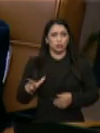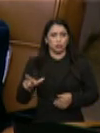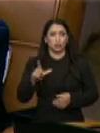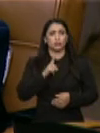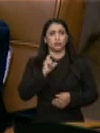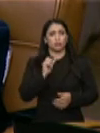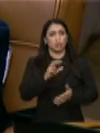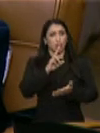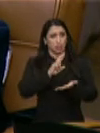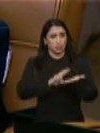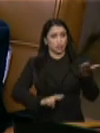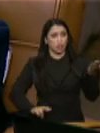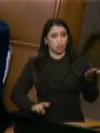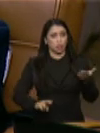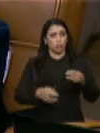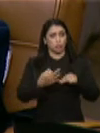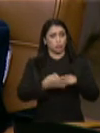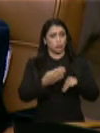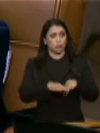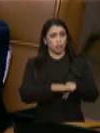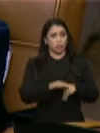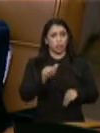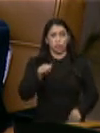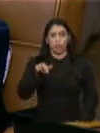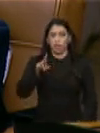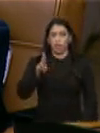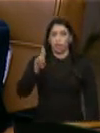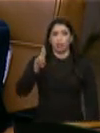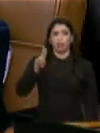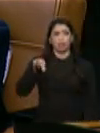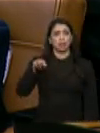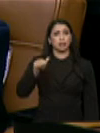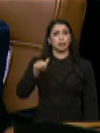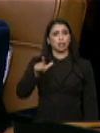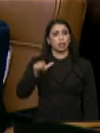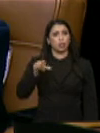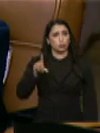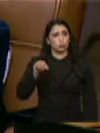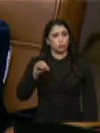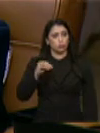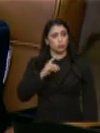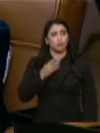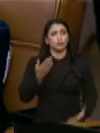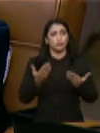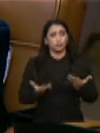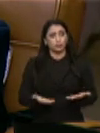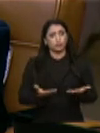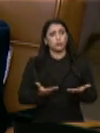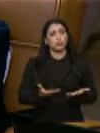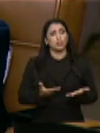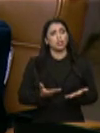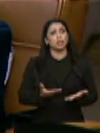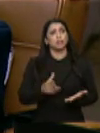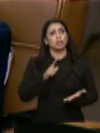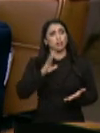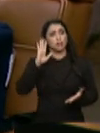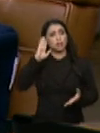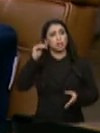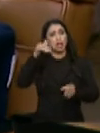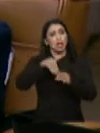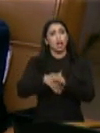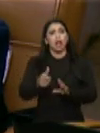1.118.893, de relatoria do ministro Arnaldo Esteves Lima, que foi proferido este acórdão,